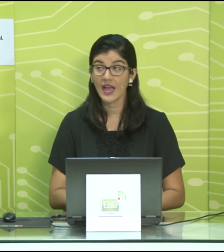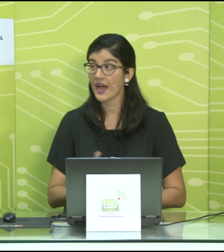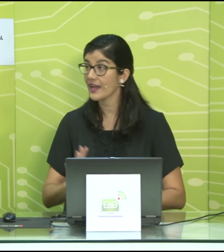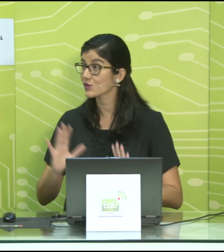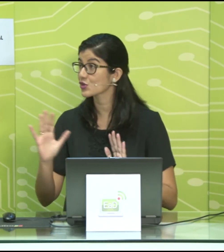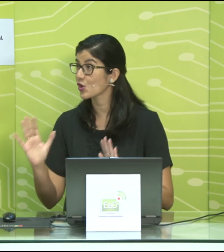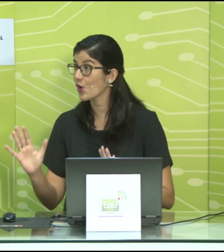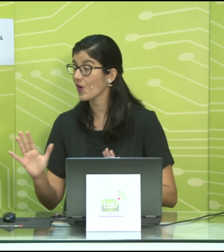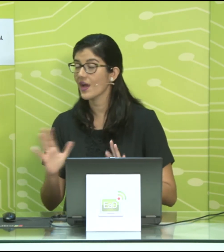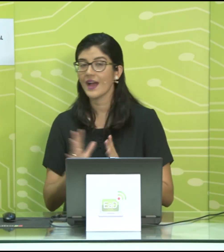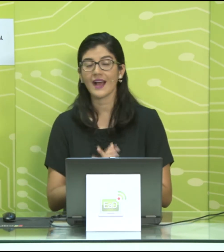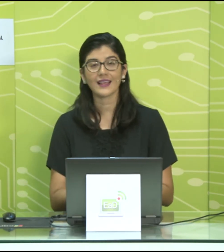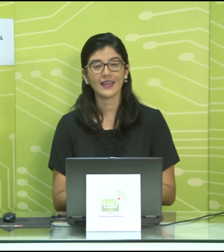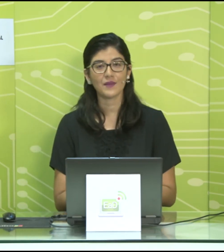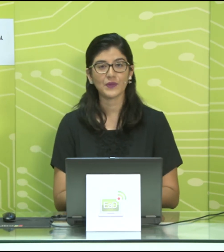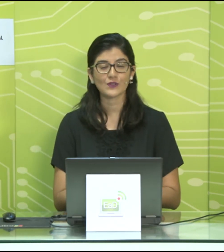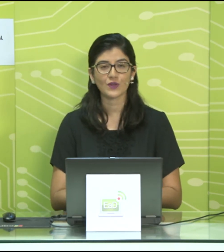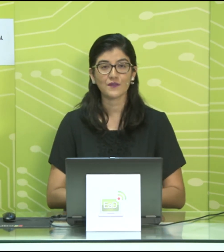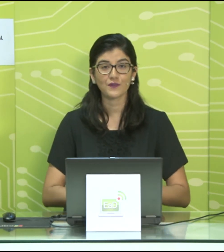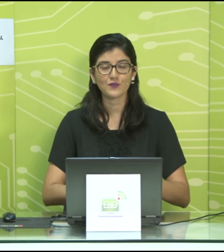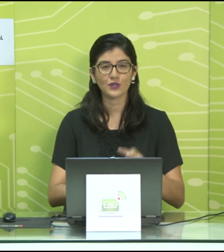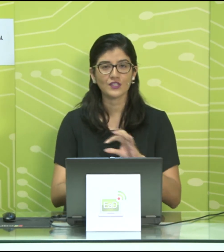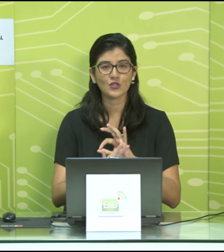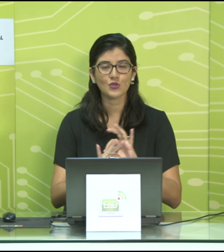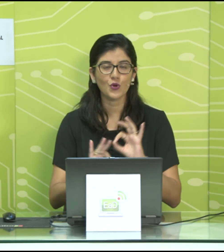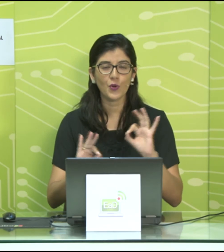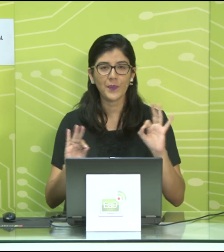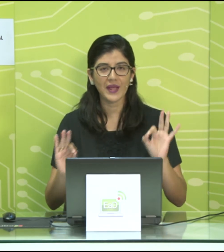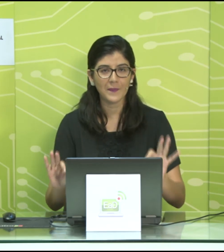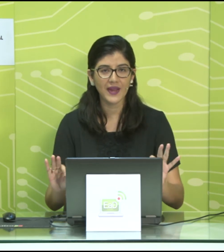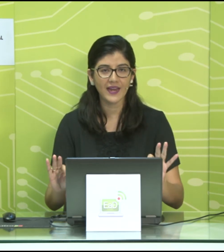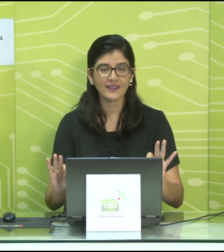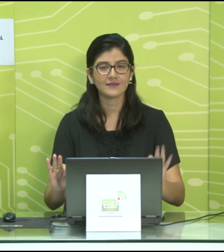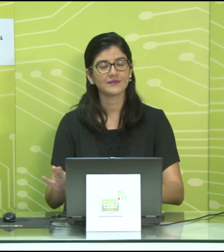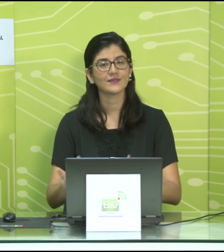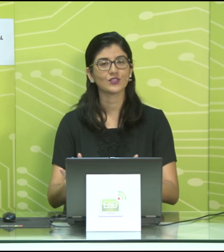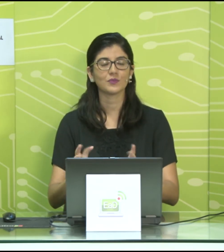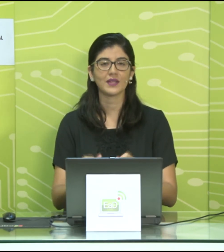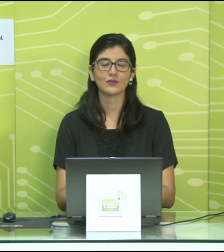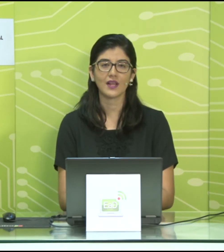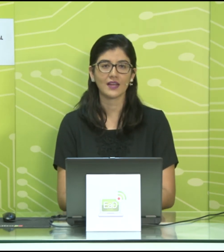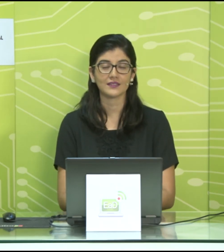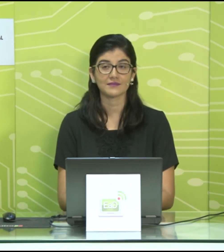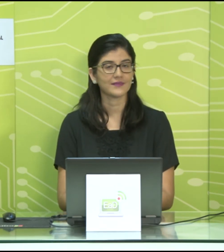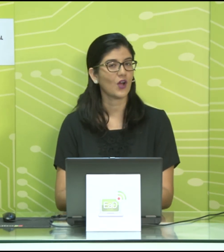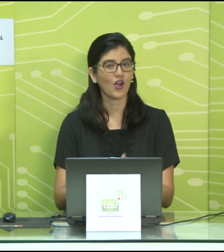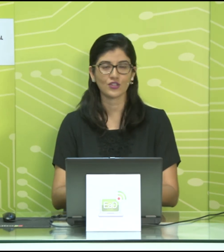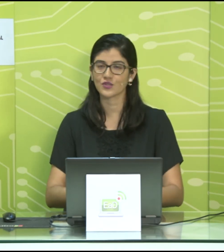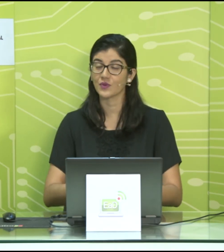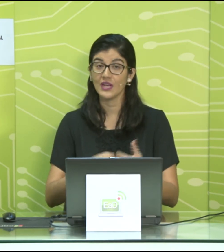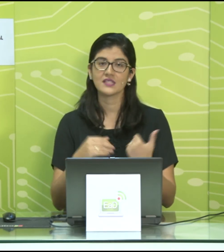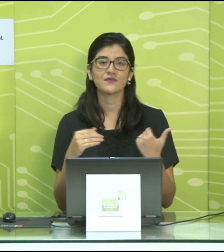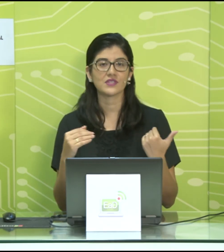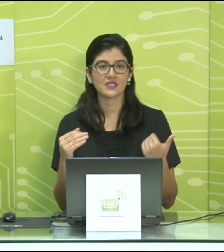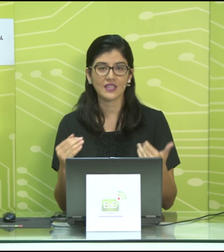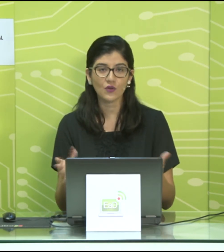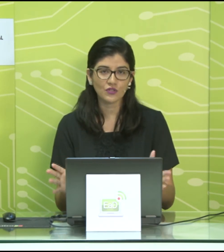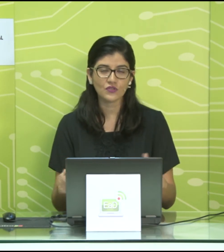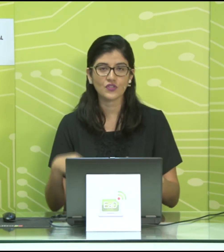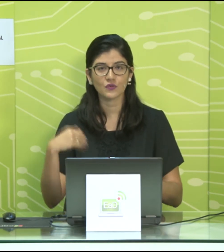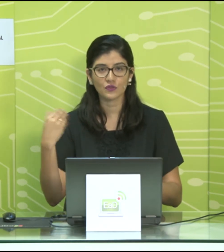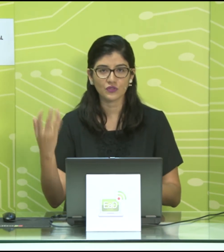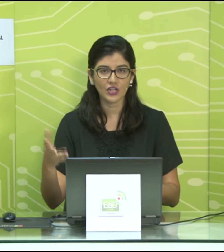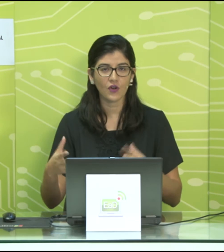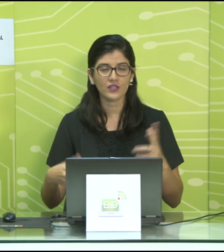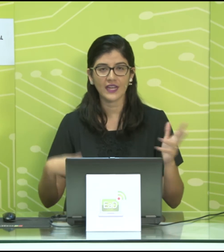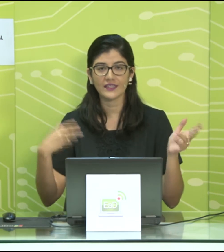né? Eu sou aquela pessoa que funciona super bem de madrugada. Ótimo. Se você tem